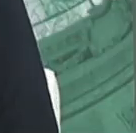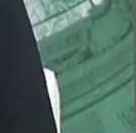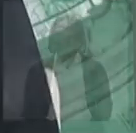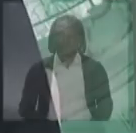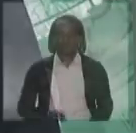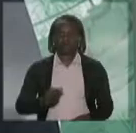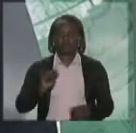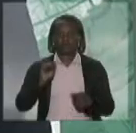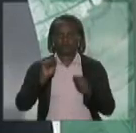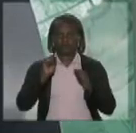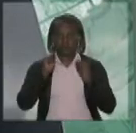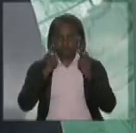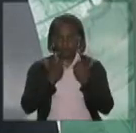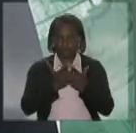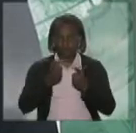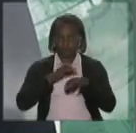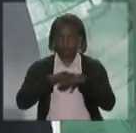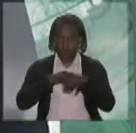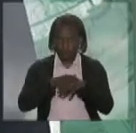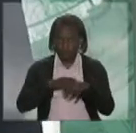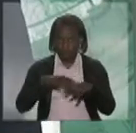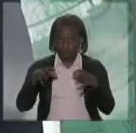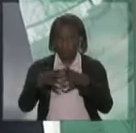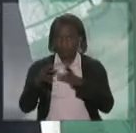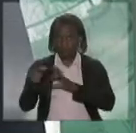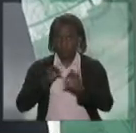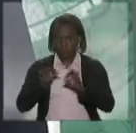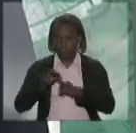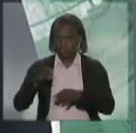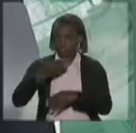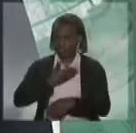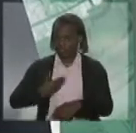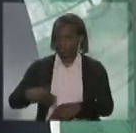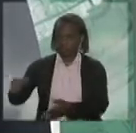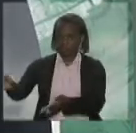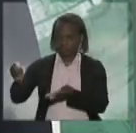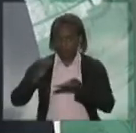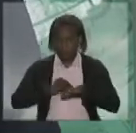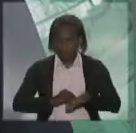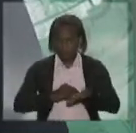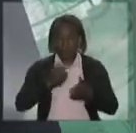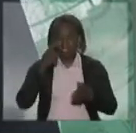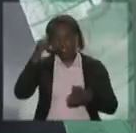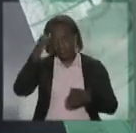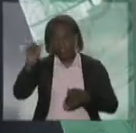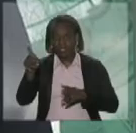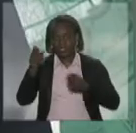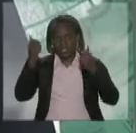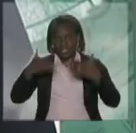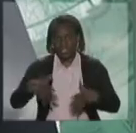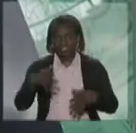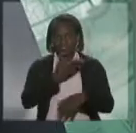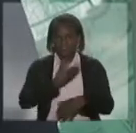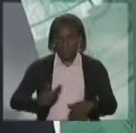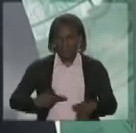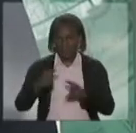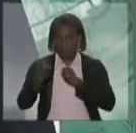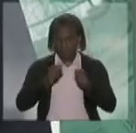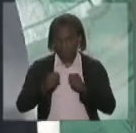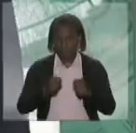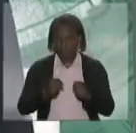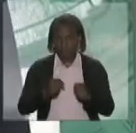alerj está discutindo o conjunto de projetos enviados pelo governo para conter gastos do estado o